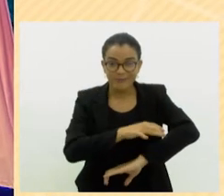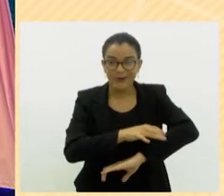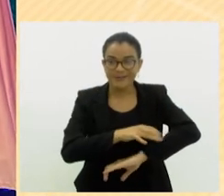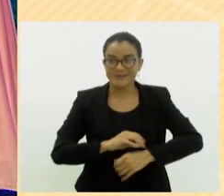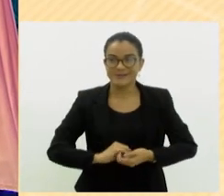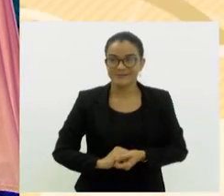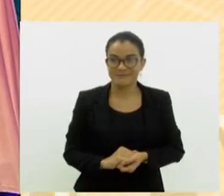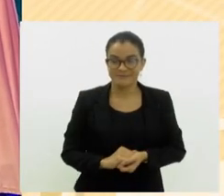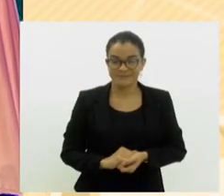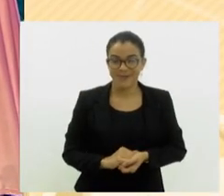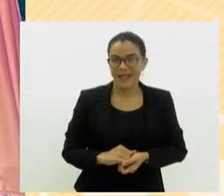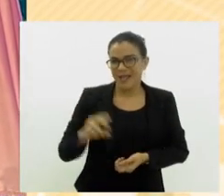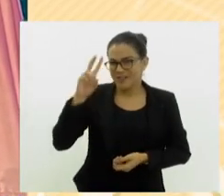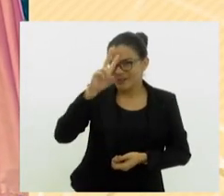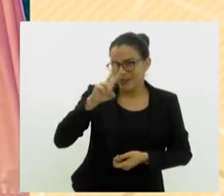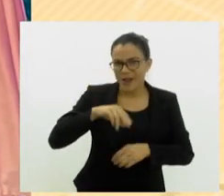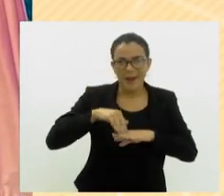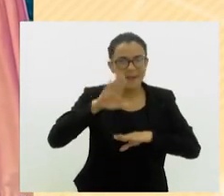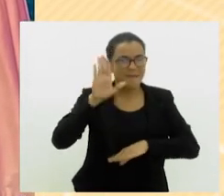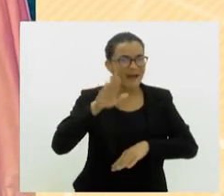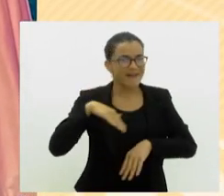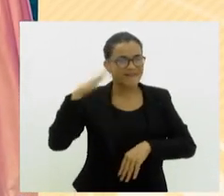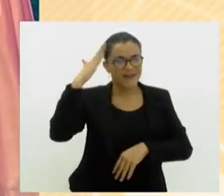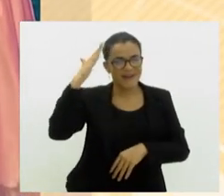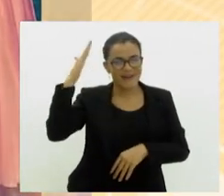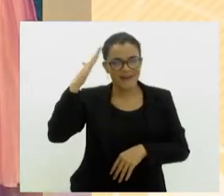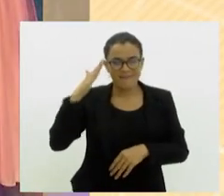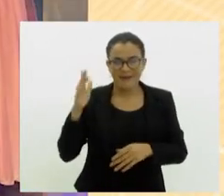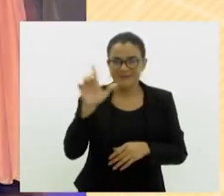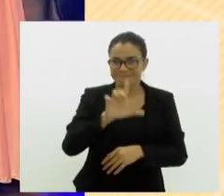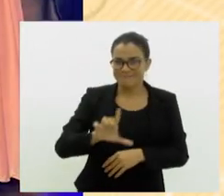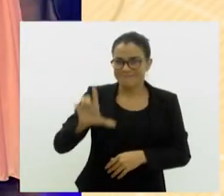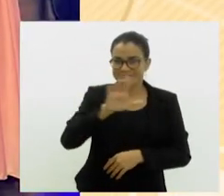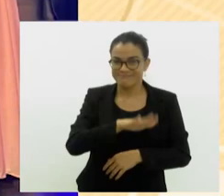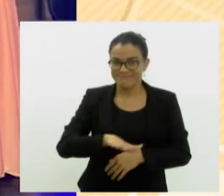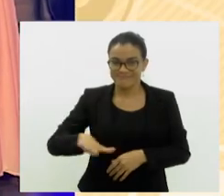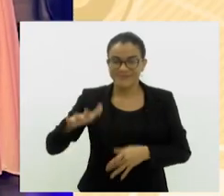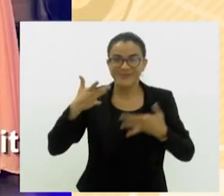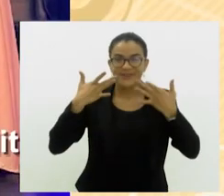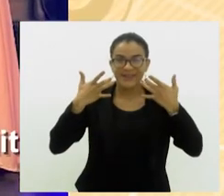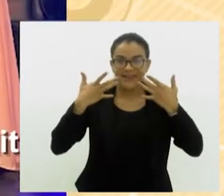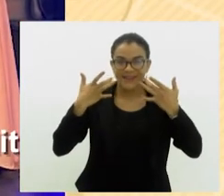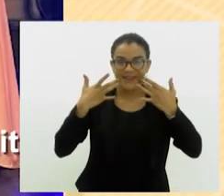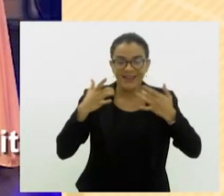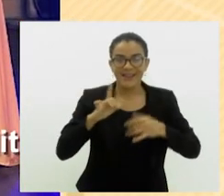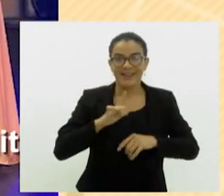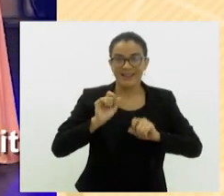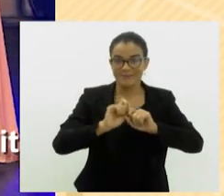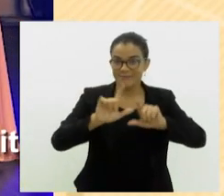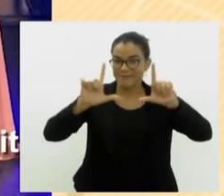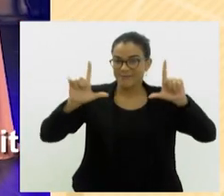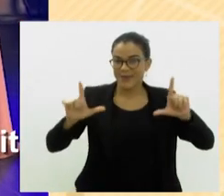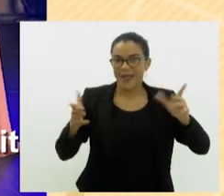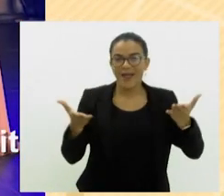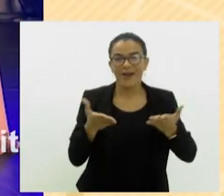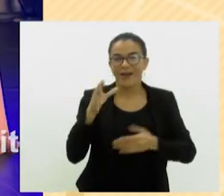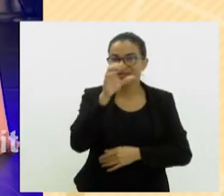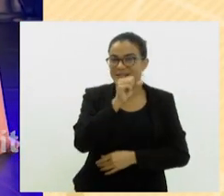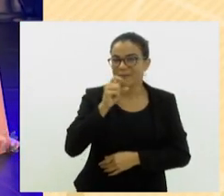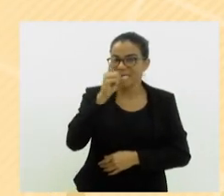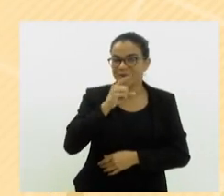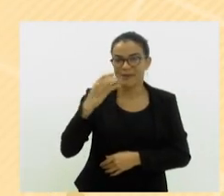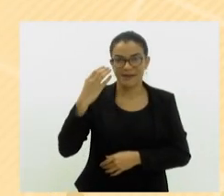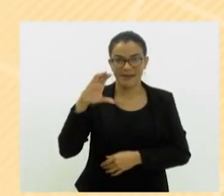A história do gato mais famoso da literatura infantil é o enredo da peça teatral que entra em cartaz neste fim de semana em